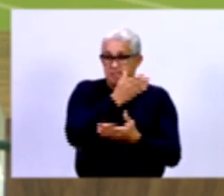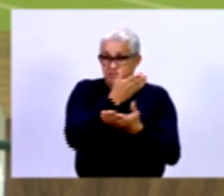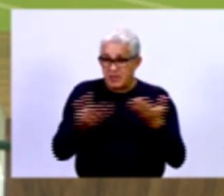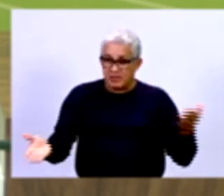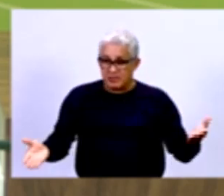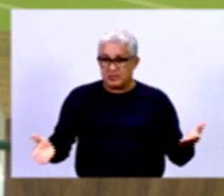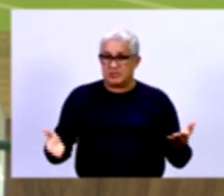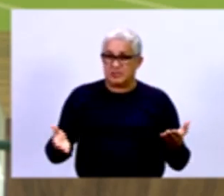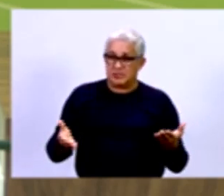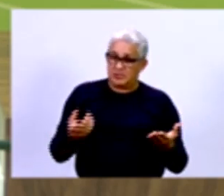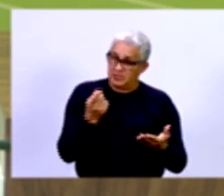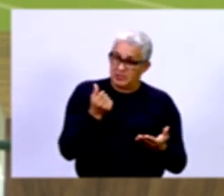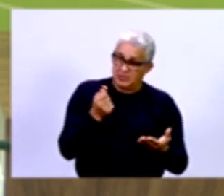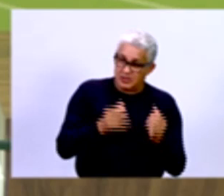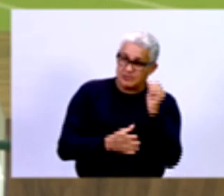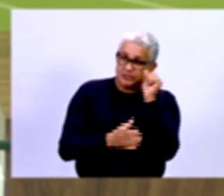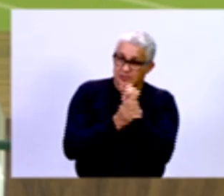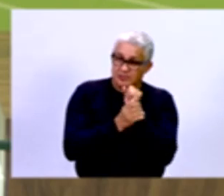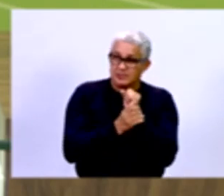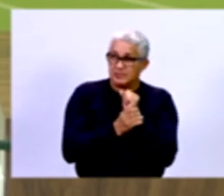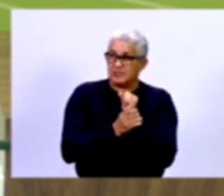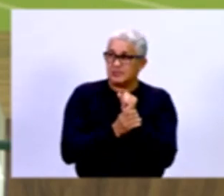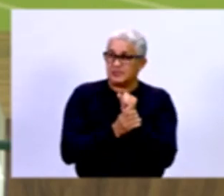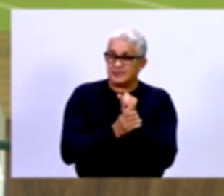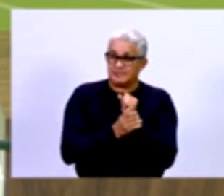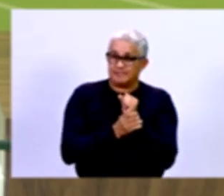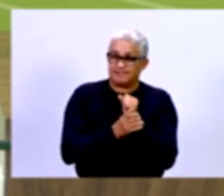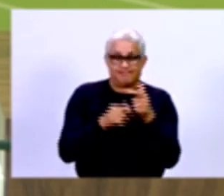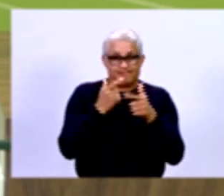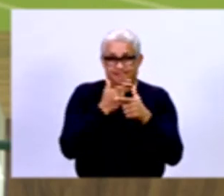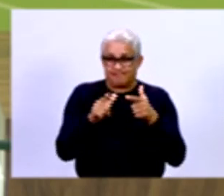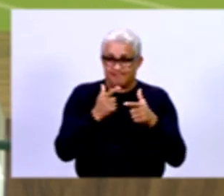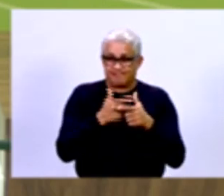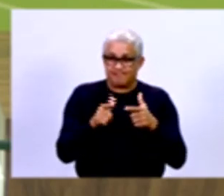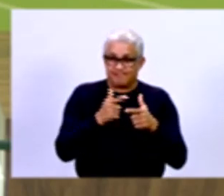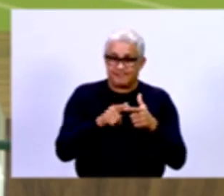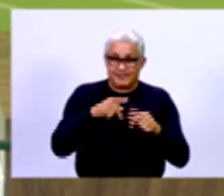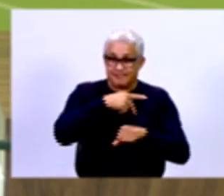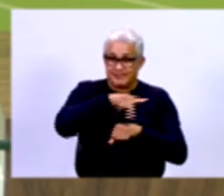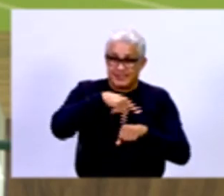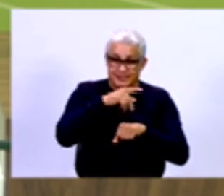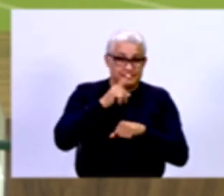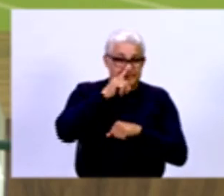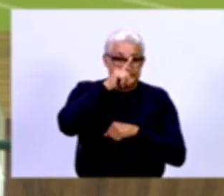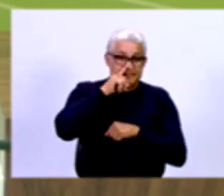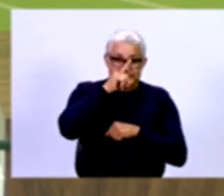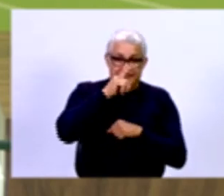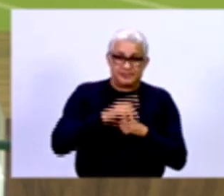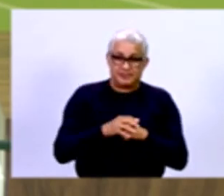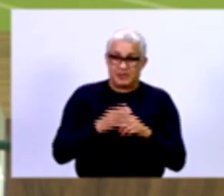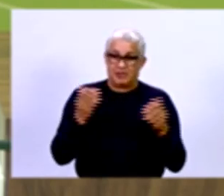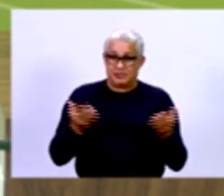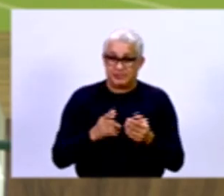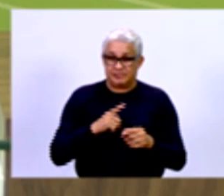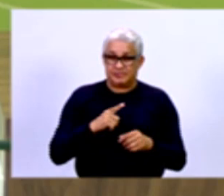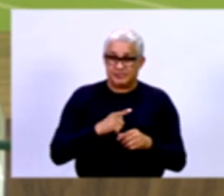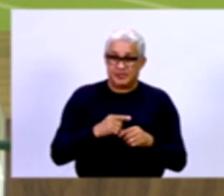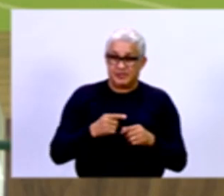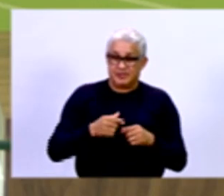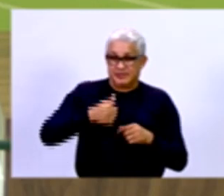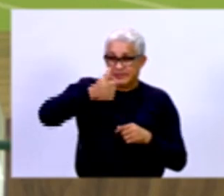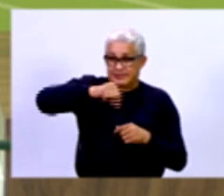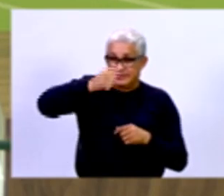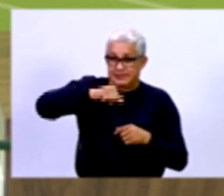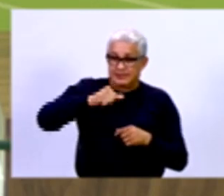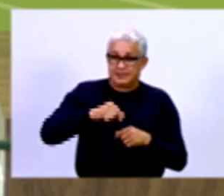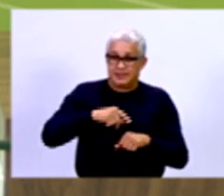mais seguros daqui e trouxe para a gente para uma situação comparável a países mais arriscados. É como se agora a gente estivesse sendo avaliado como um